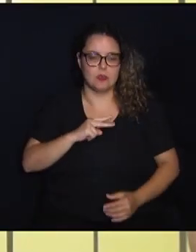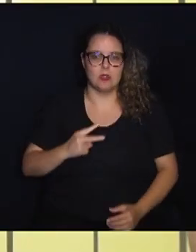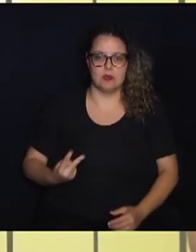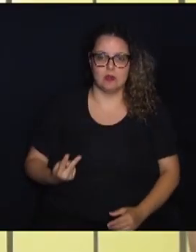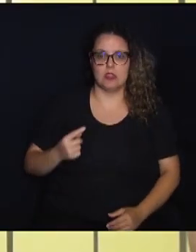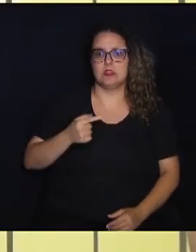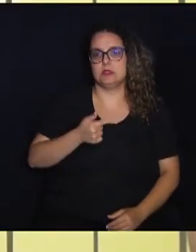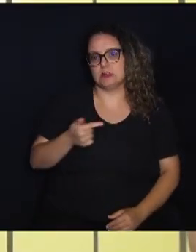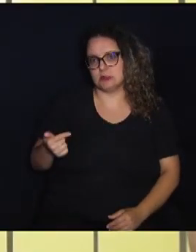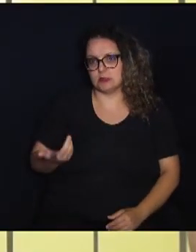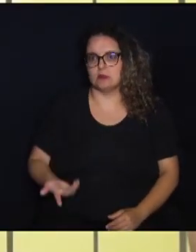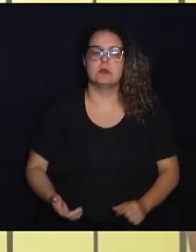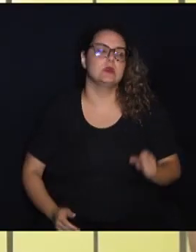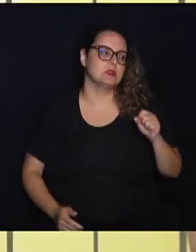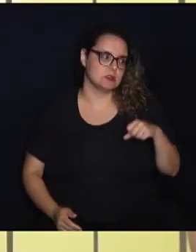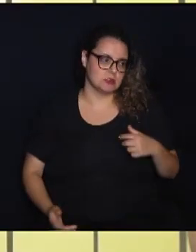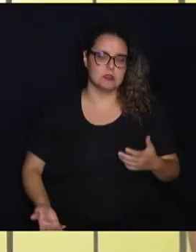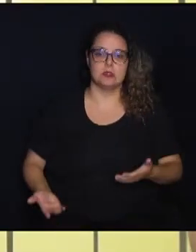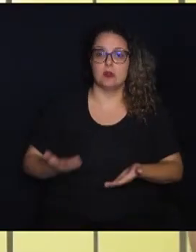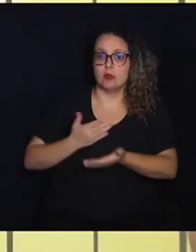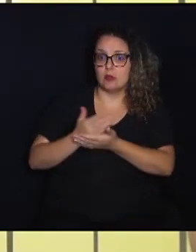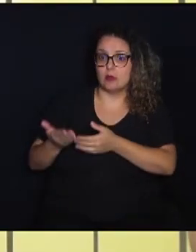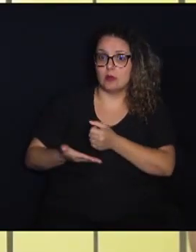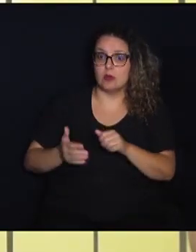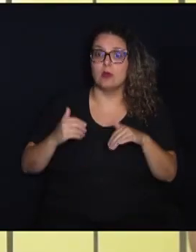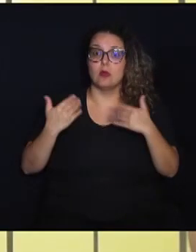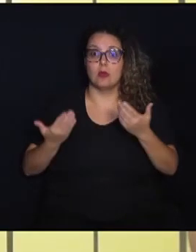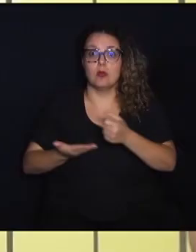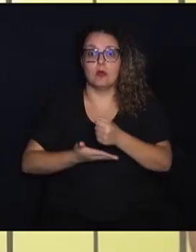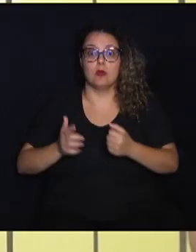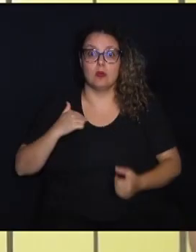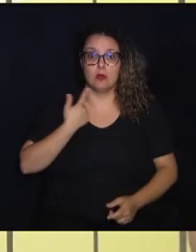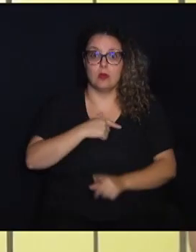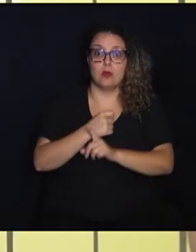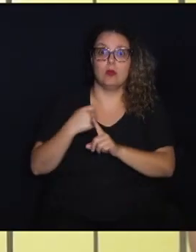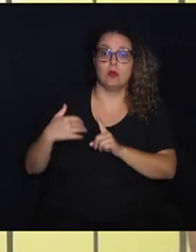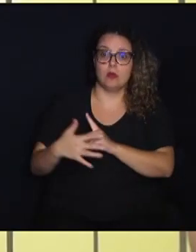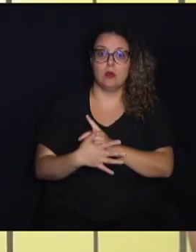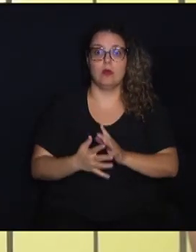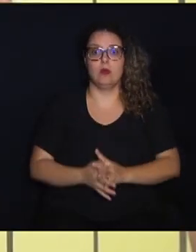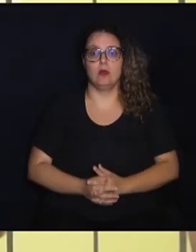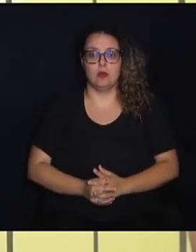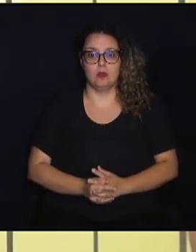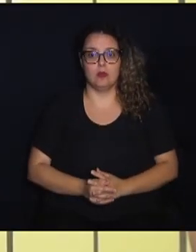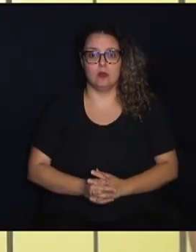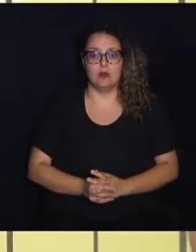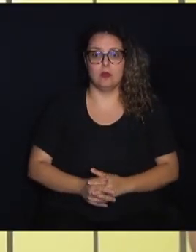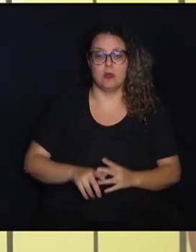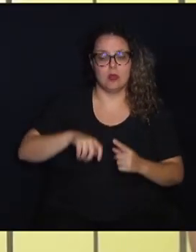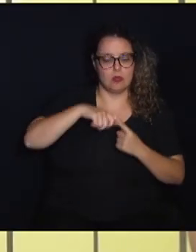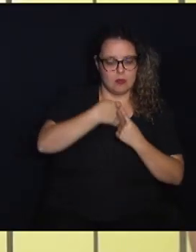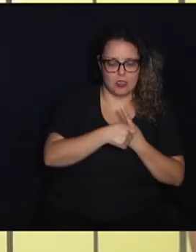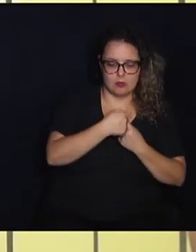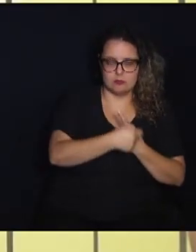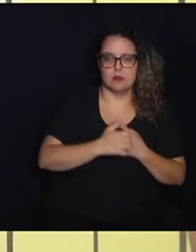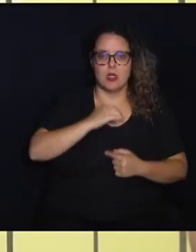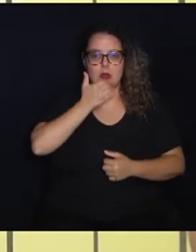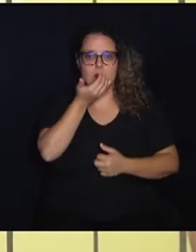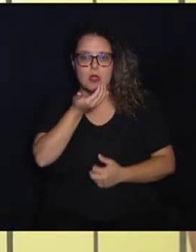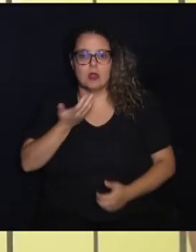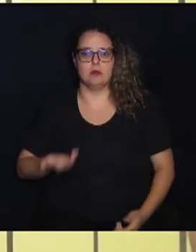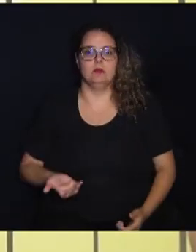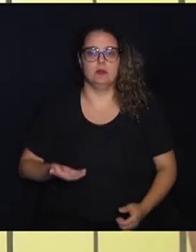Então, é partir pelo básico. O que é o básico hoje na nossa sociedade? É banana, maçã,